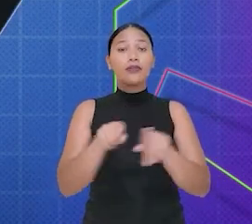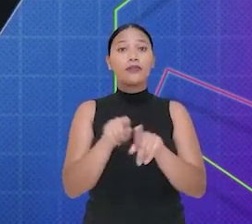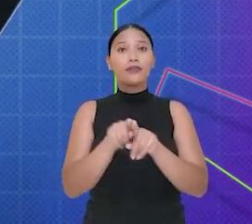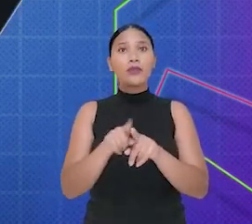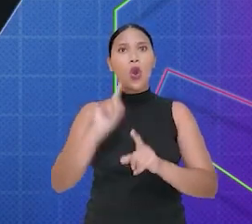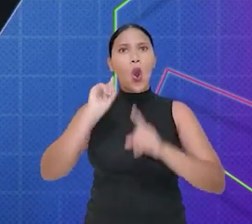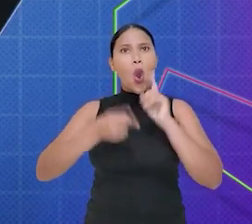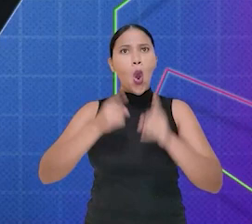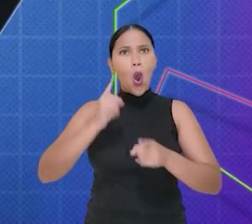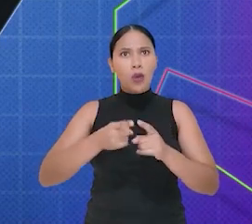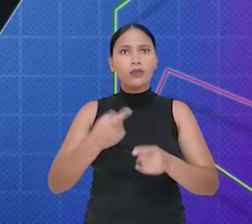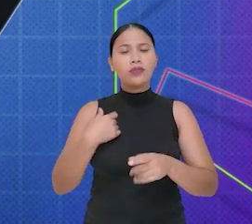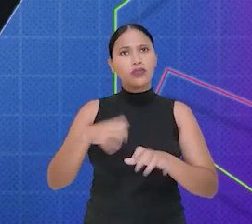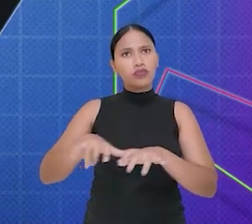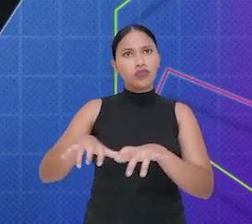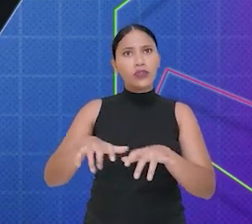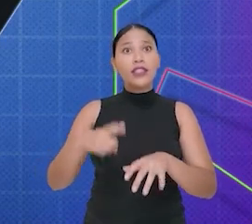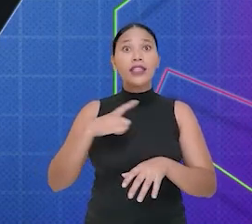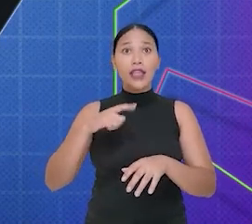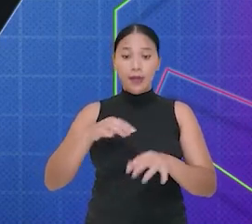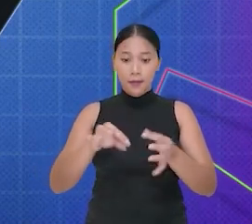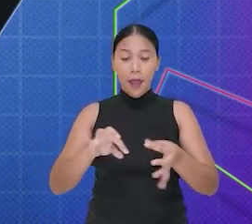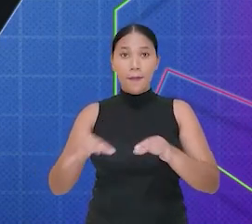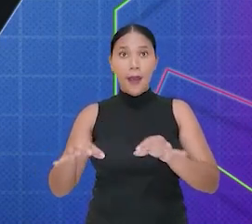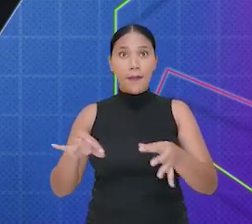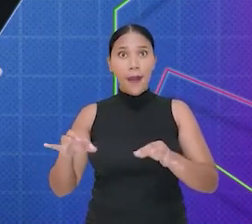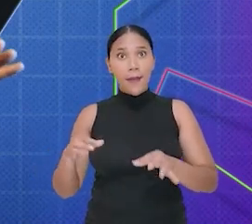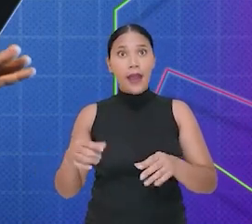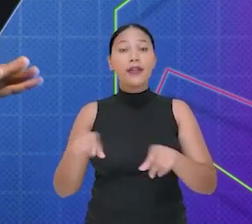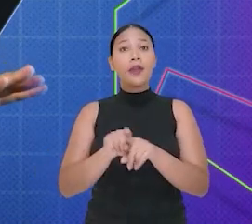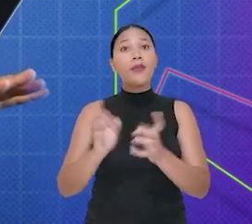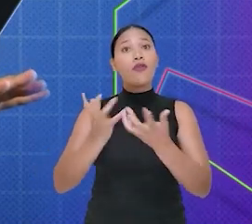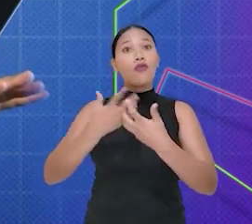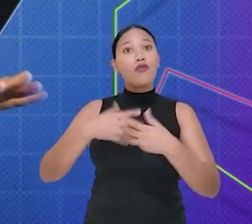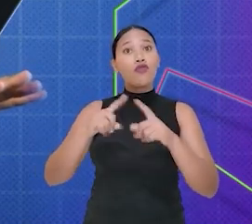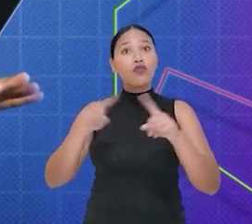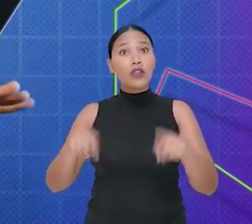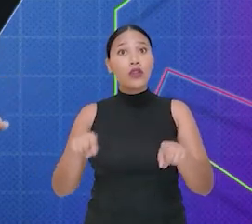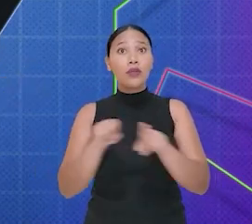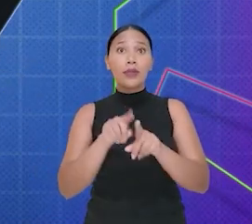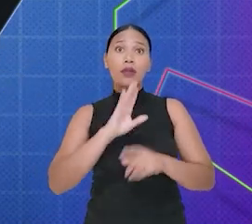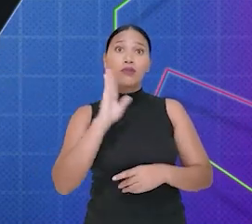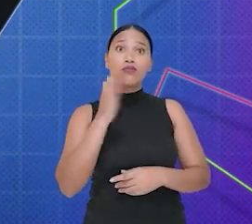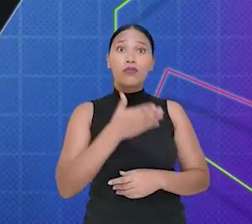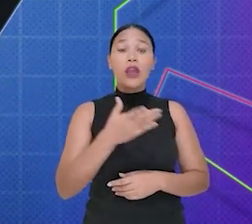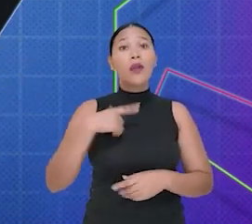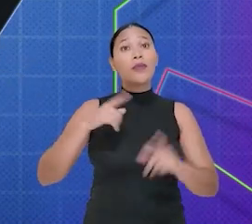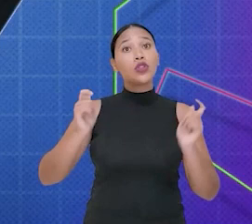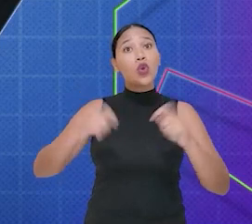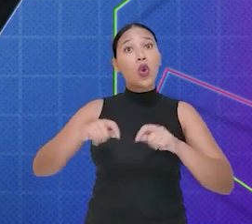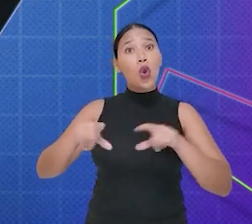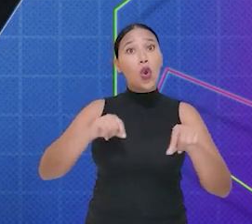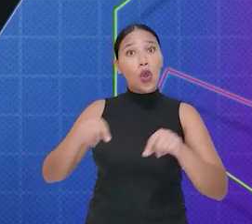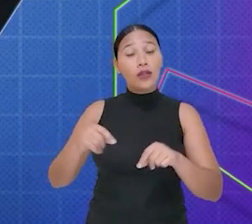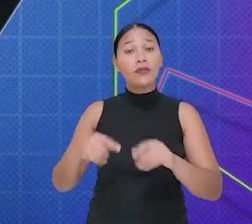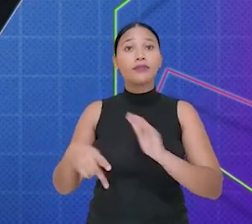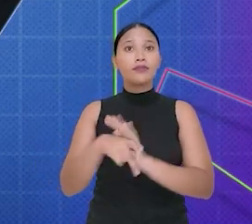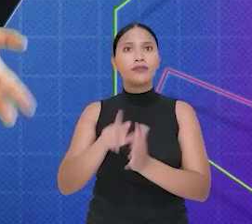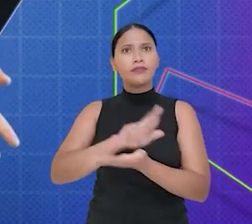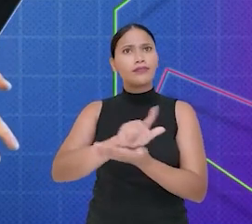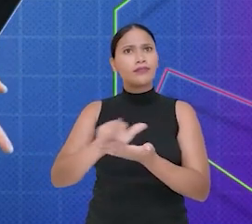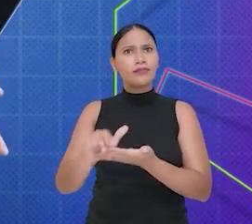de texto e a execução dos comandos. É composto por teclas numeradas de função e de direção. É possível escolher